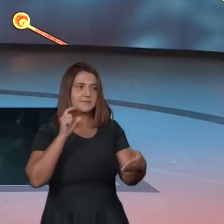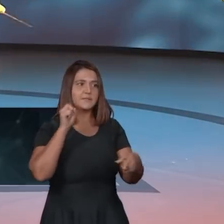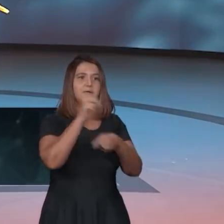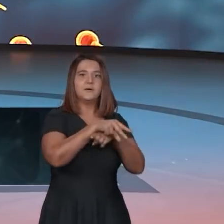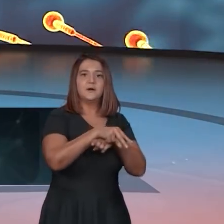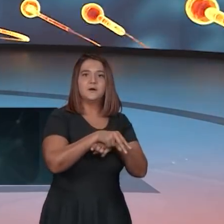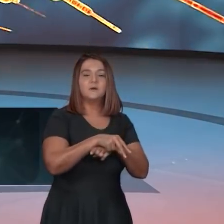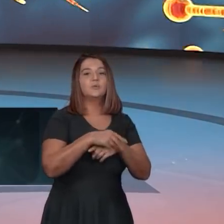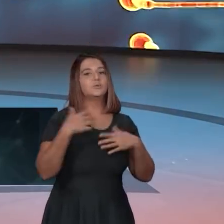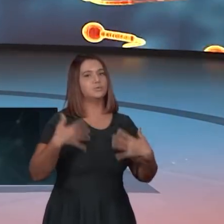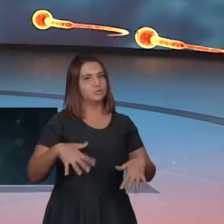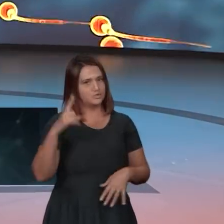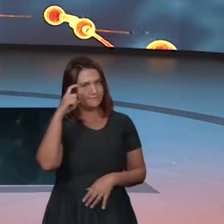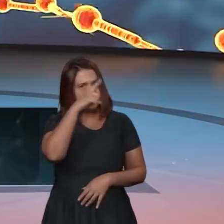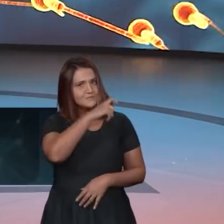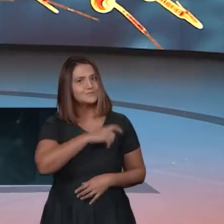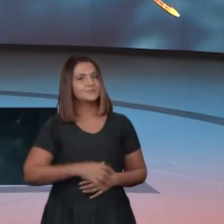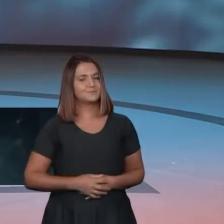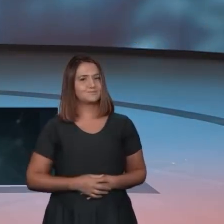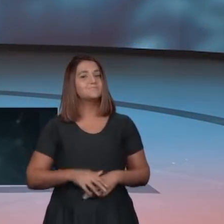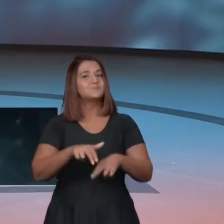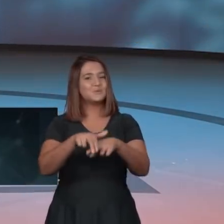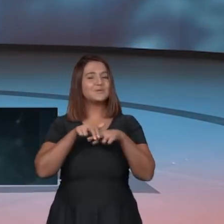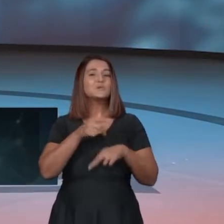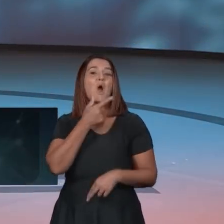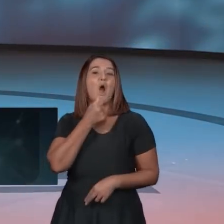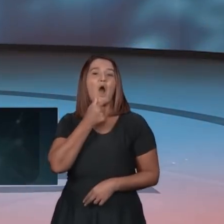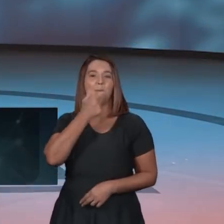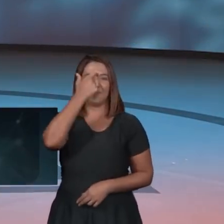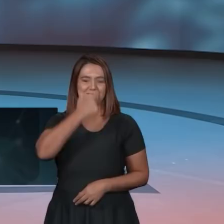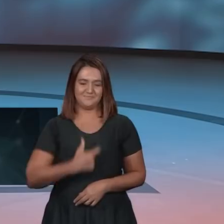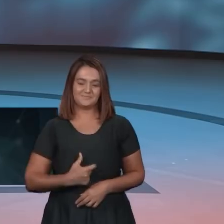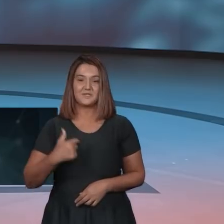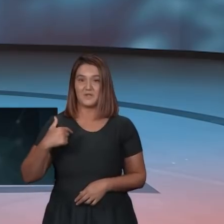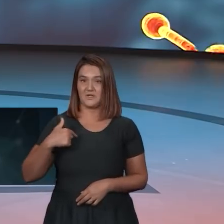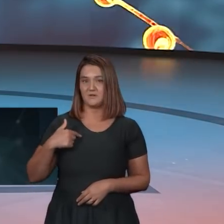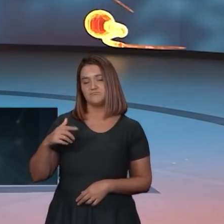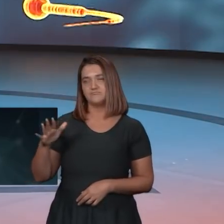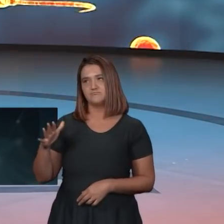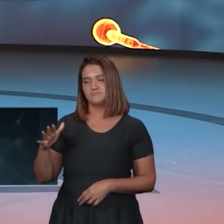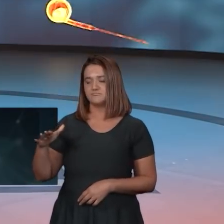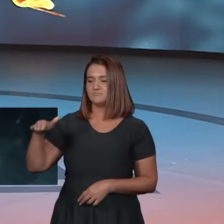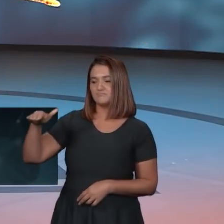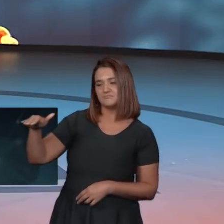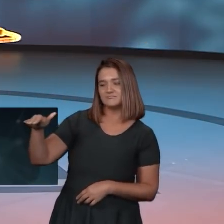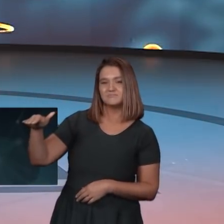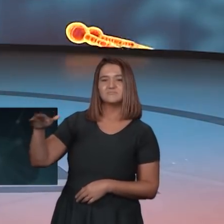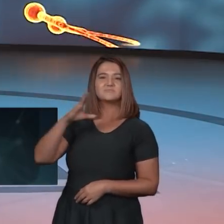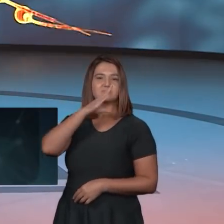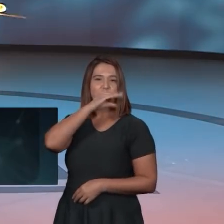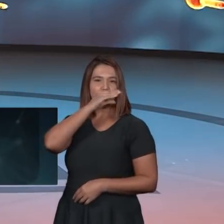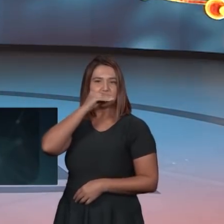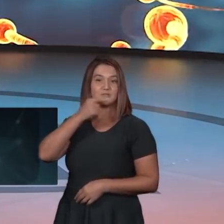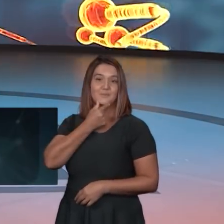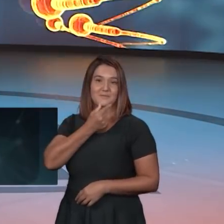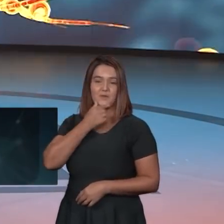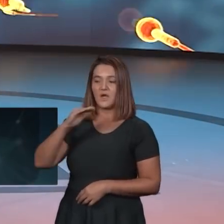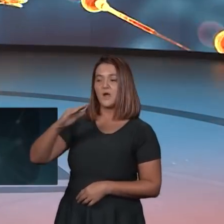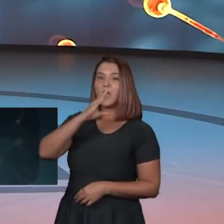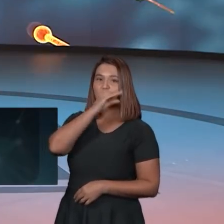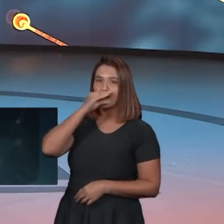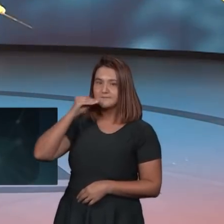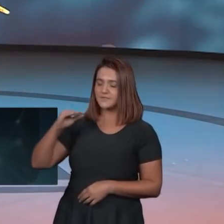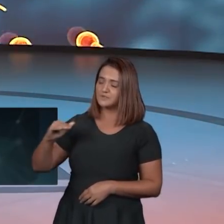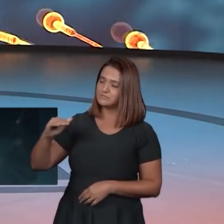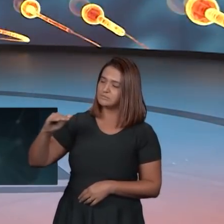homem produz em toda a sua vida, desde a adolescência até a fase madura dos espermatozoides dele, um homem